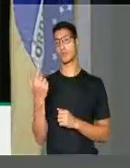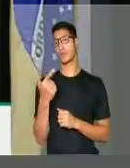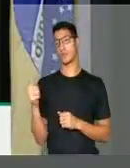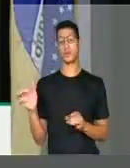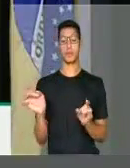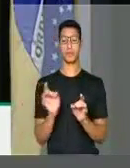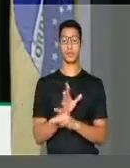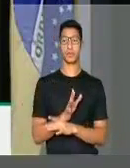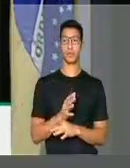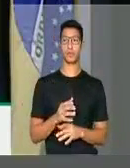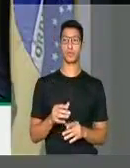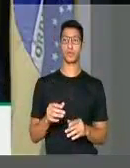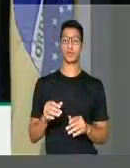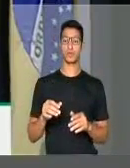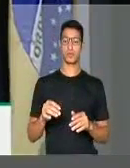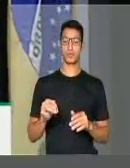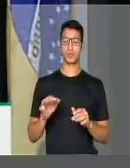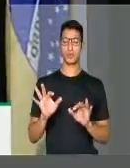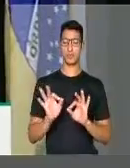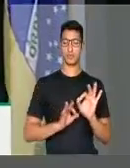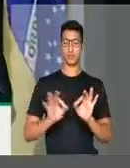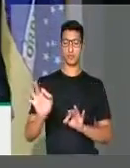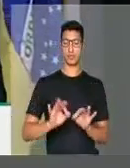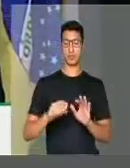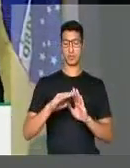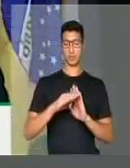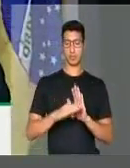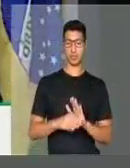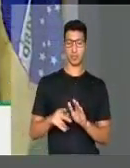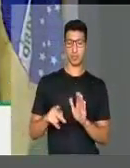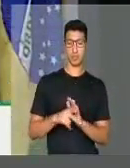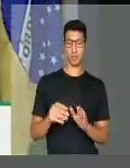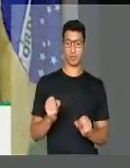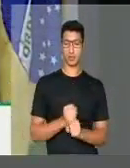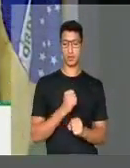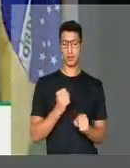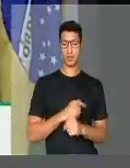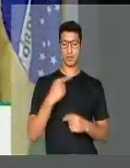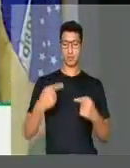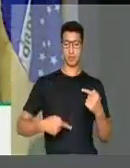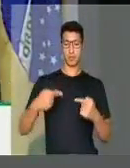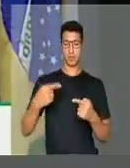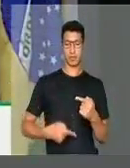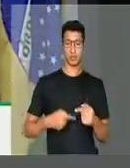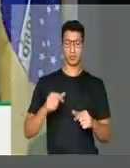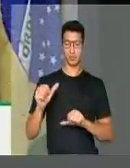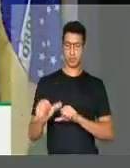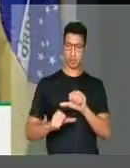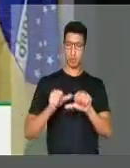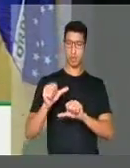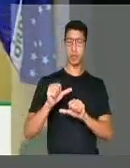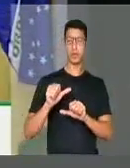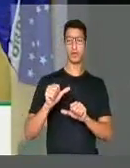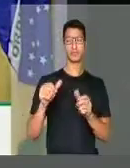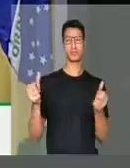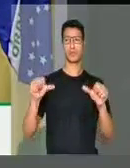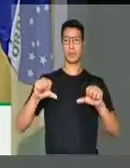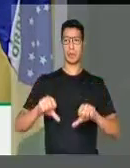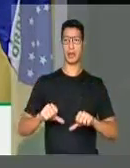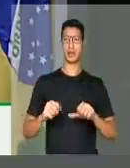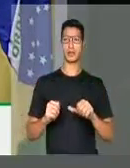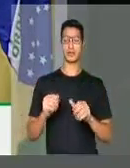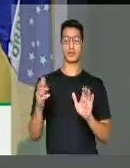não concluir e formatar aqui do ponto de vista da reforma política. Esse modelo